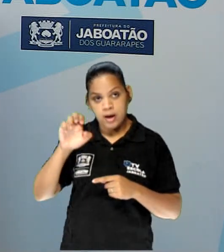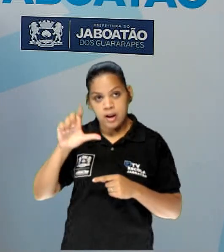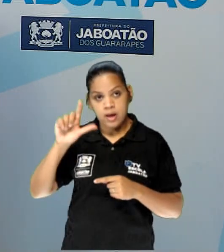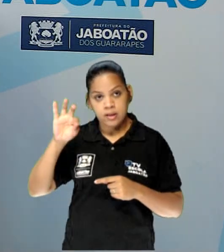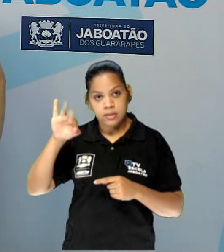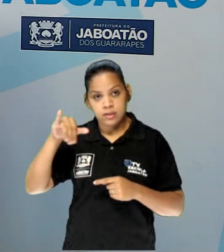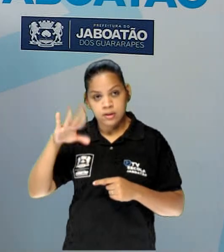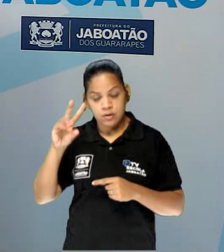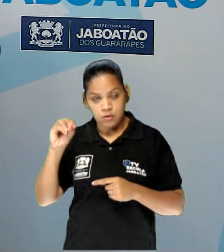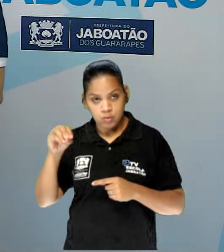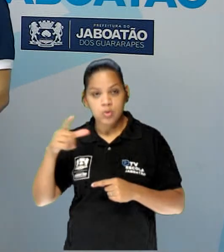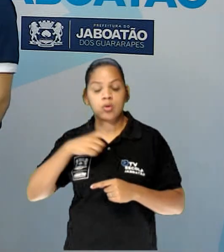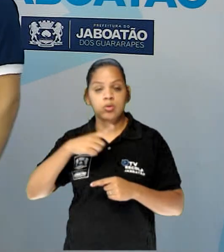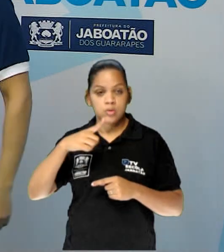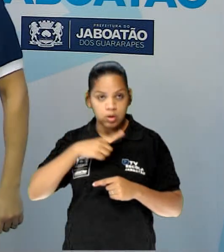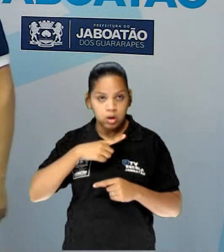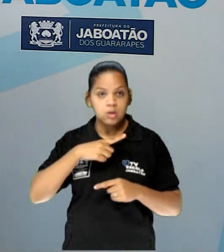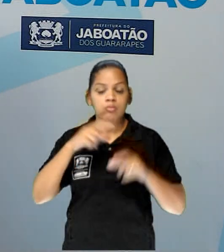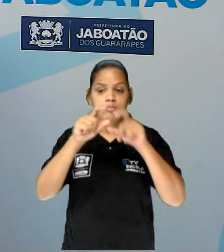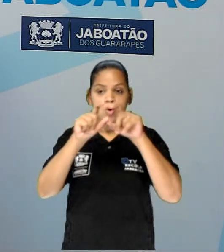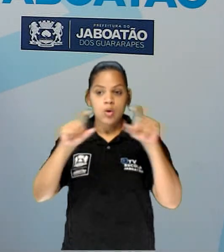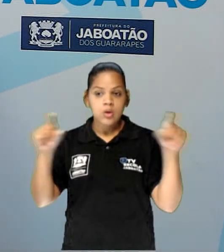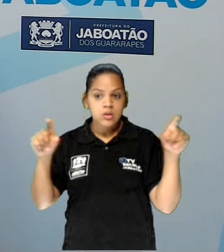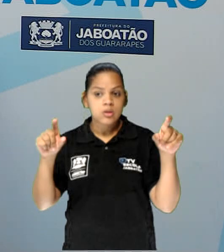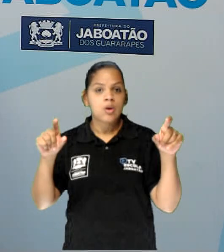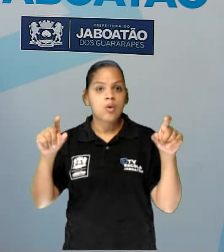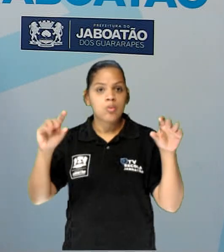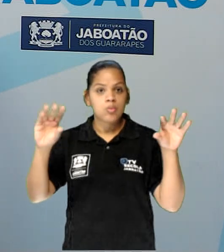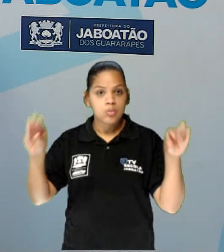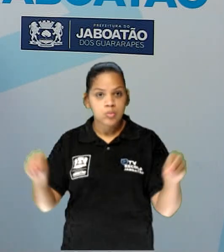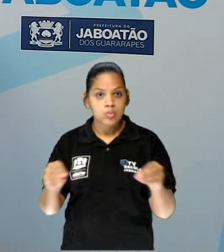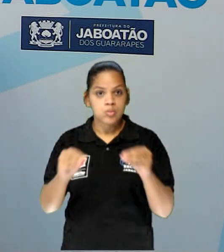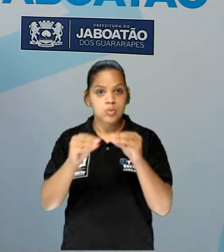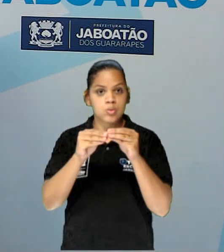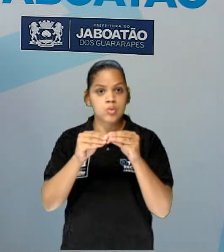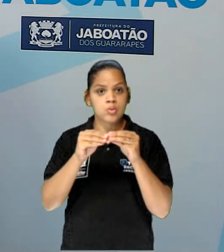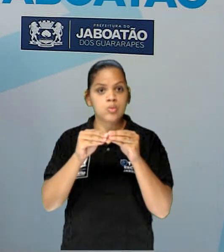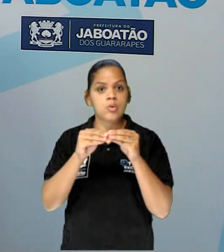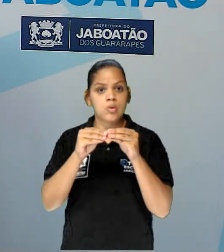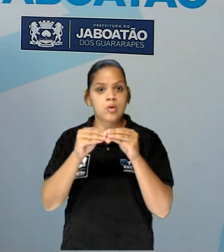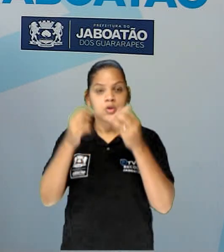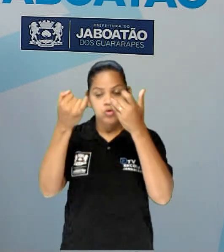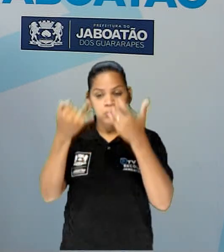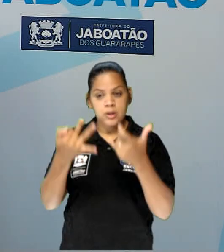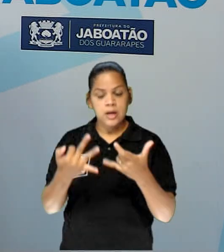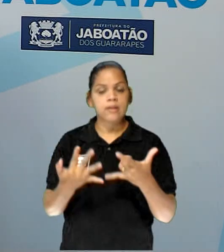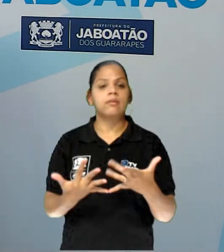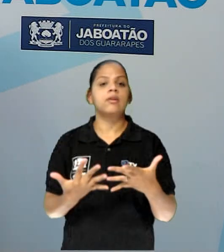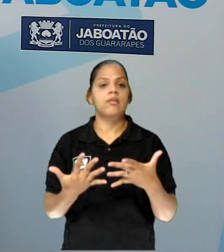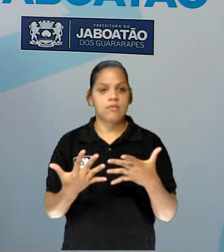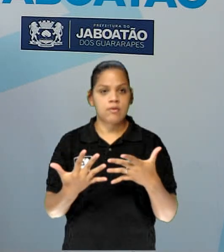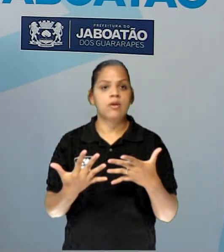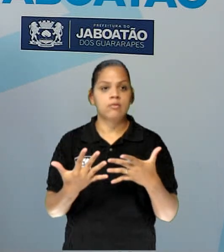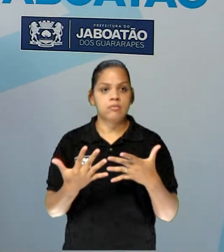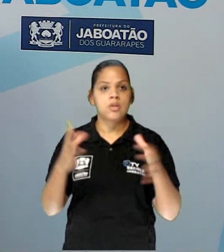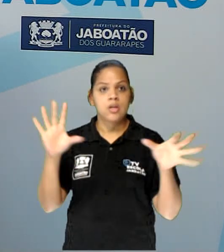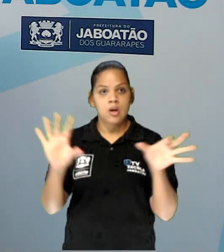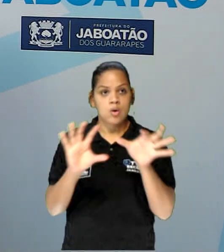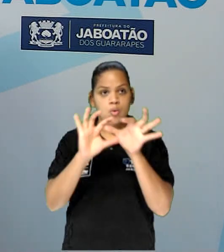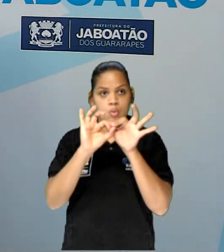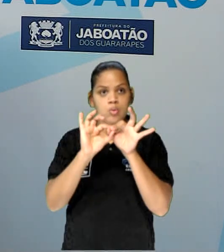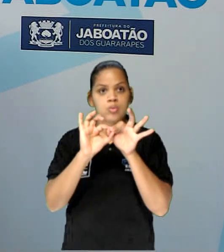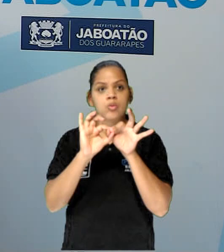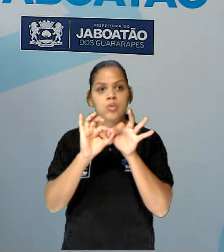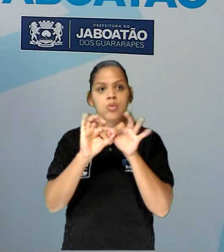adjetiva, eu realmente vou ter a oração subordinada adjetiva explicativa, conforme diz o item. Então, esse